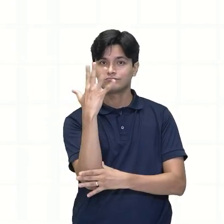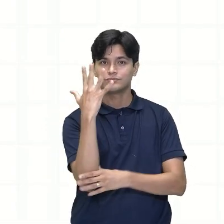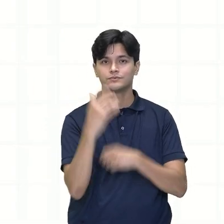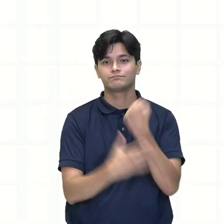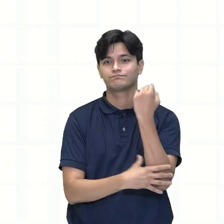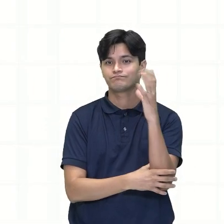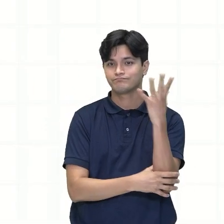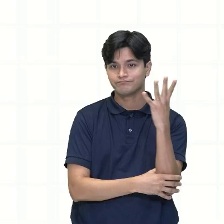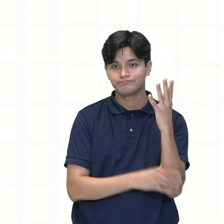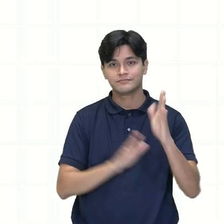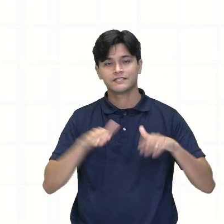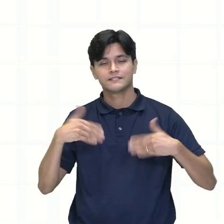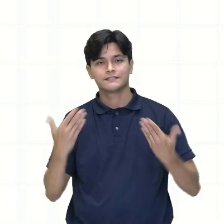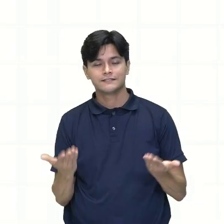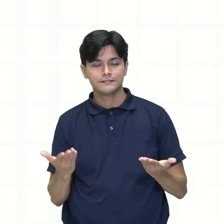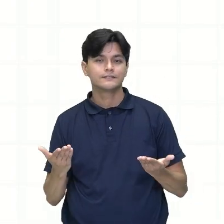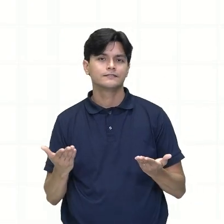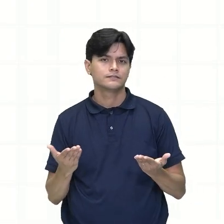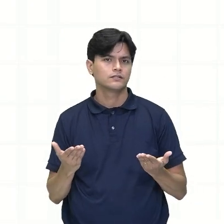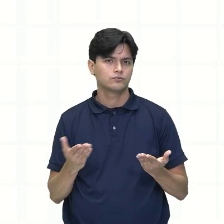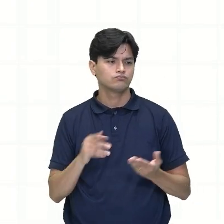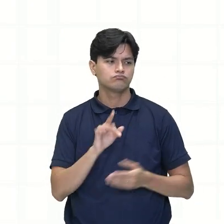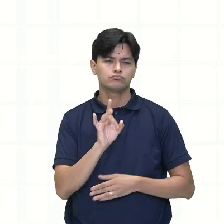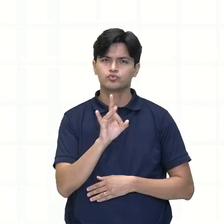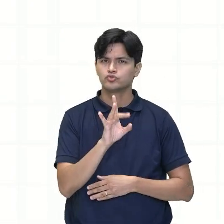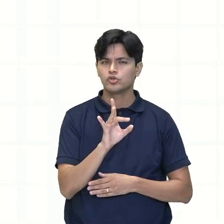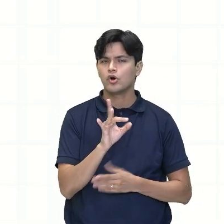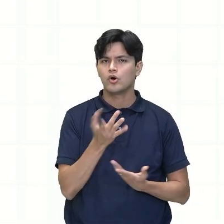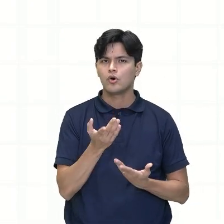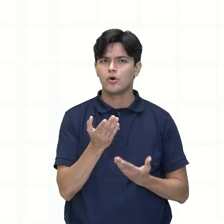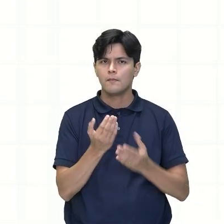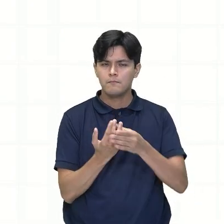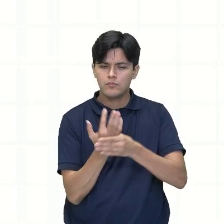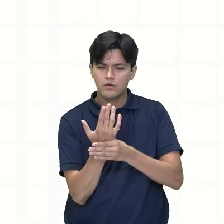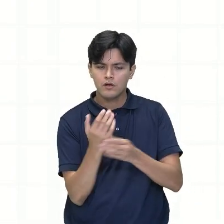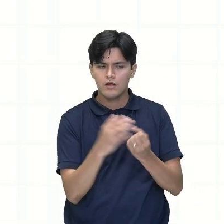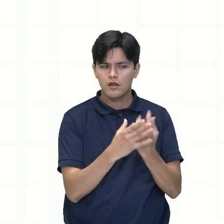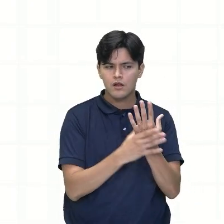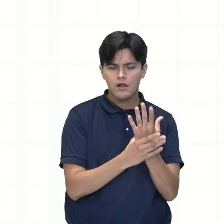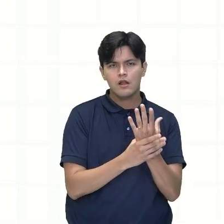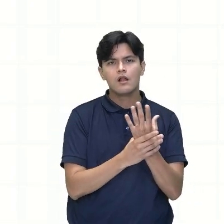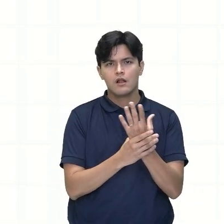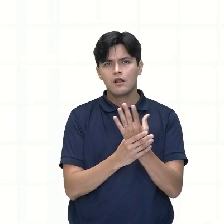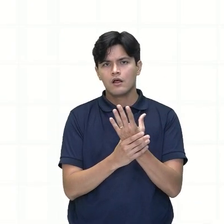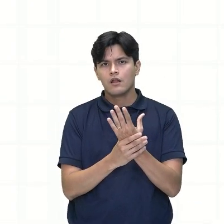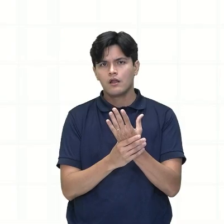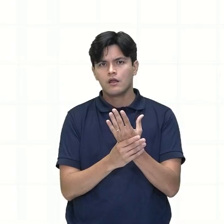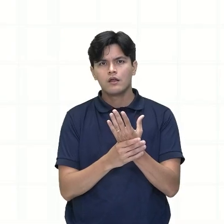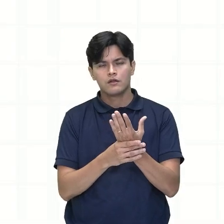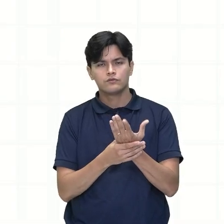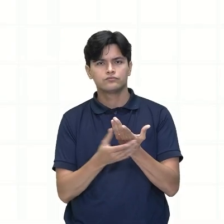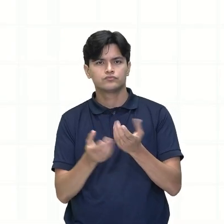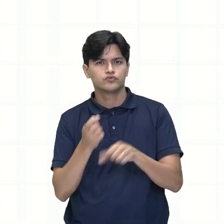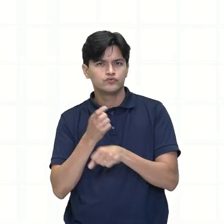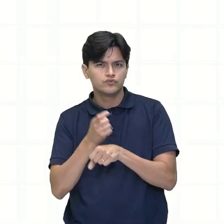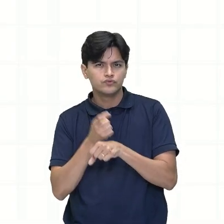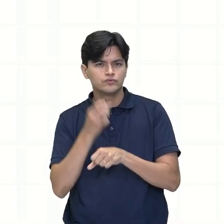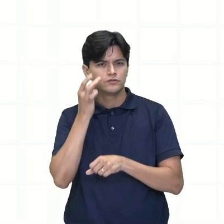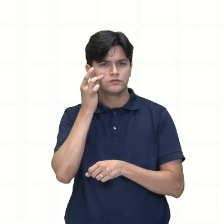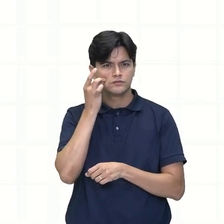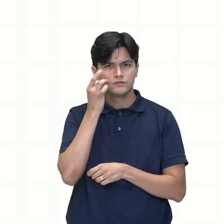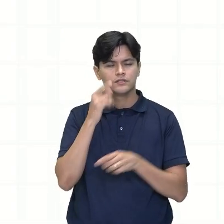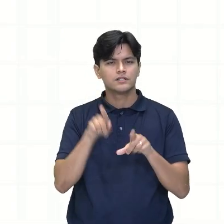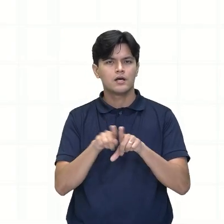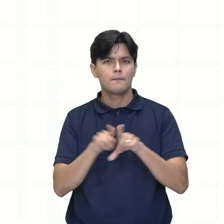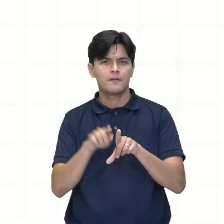falamos de plantas, nós falamos não só de plantas física, mas nós lembramos também que dentro desses produtores